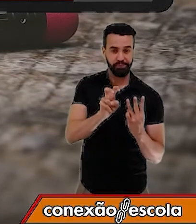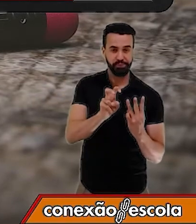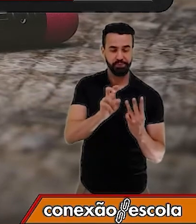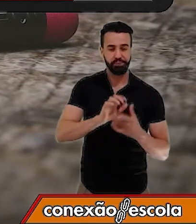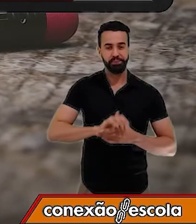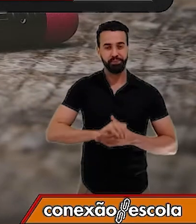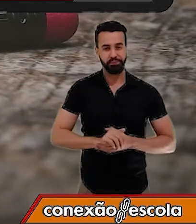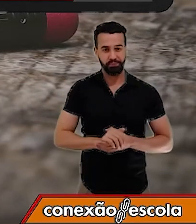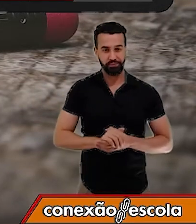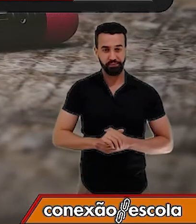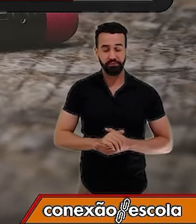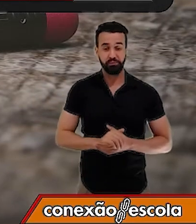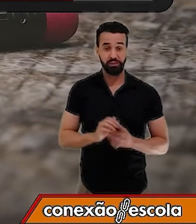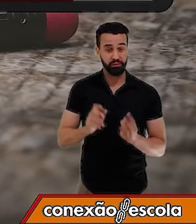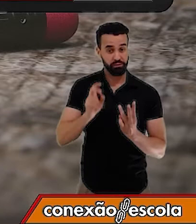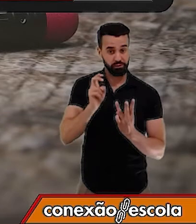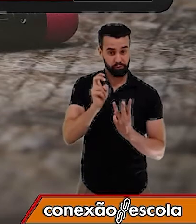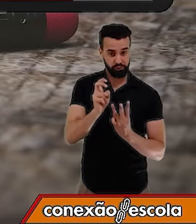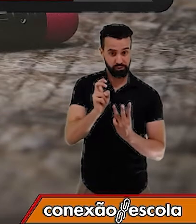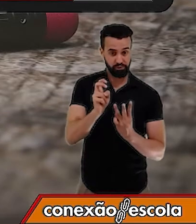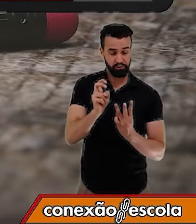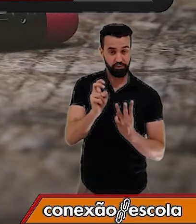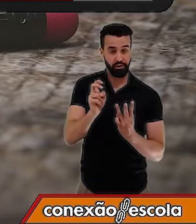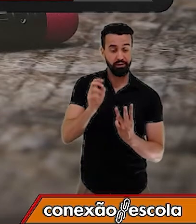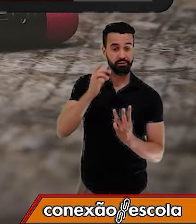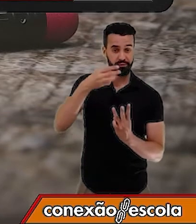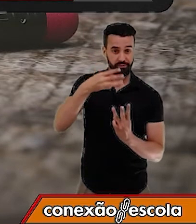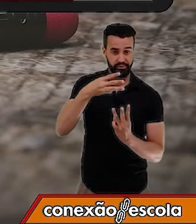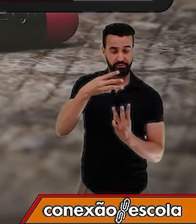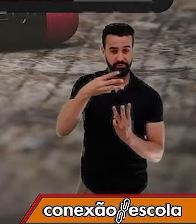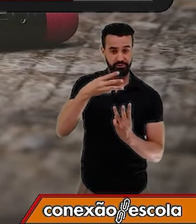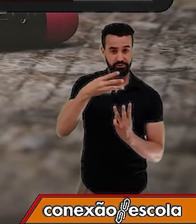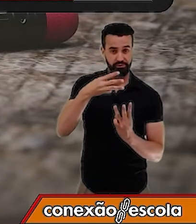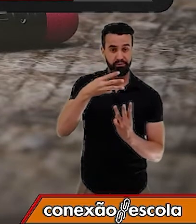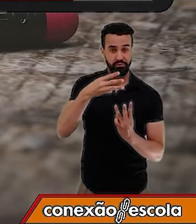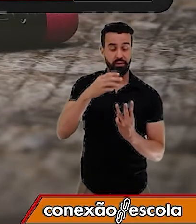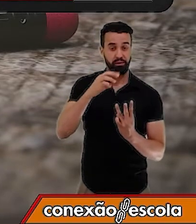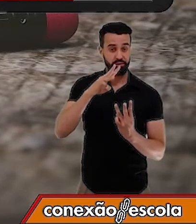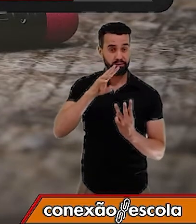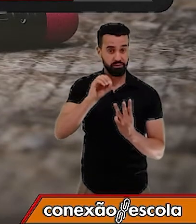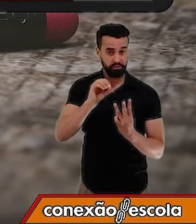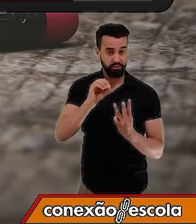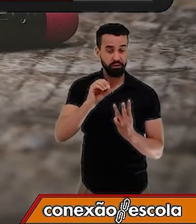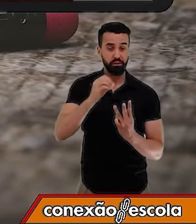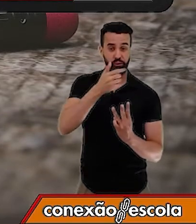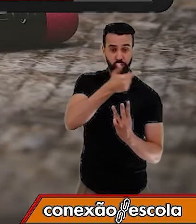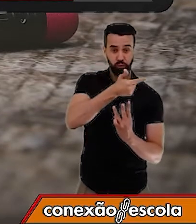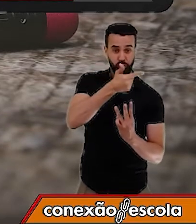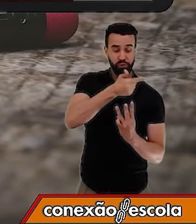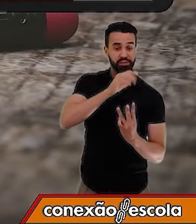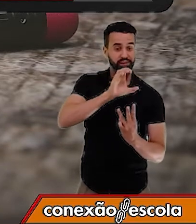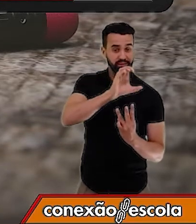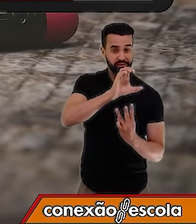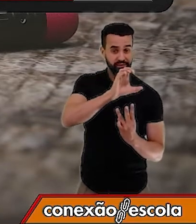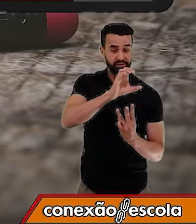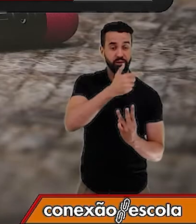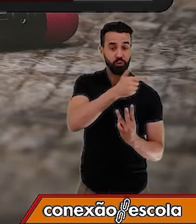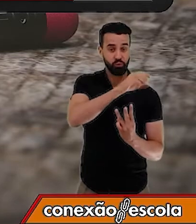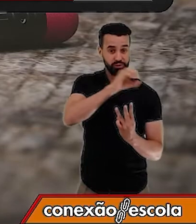235. 5 unidades, 3 dezenas, ou 30, e 2 centenas,